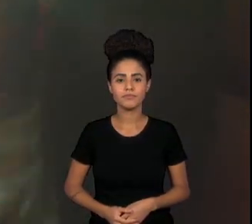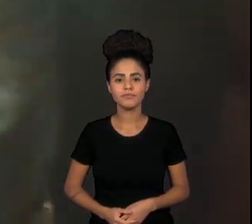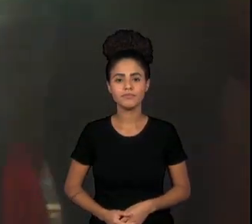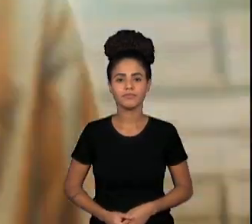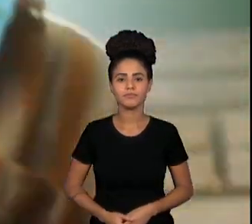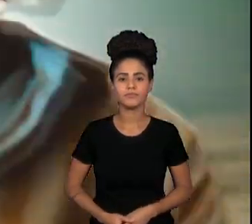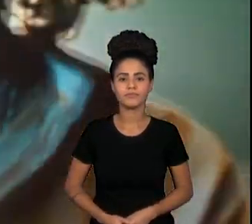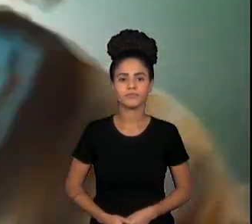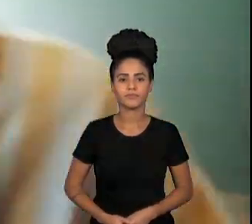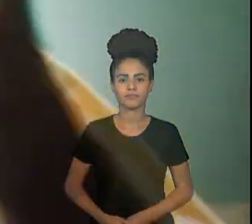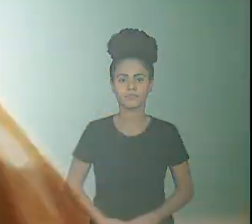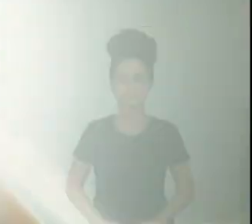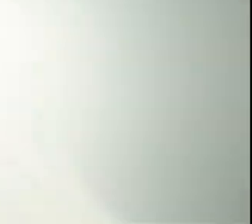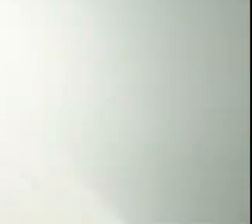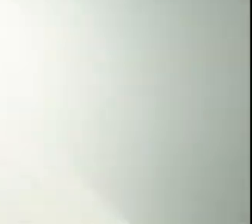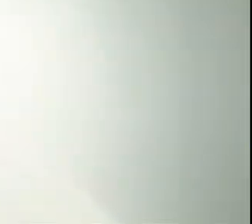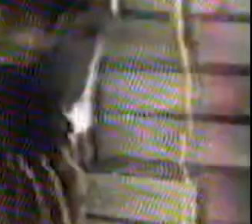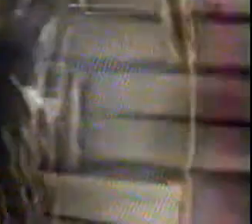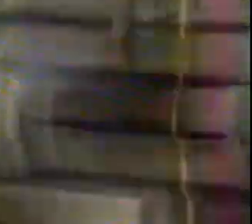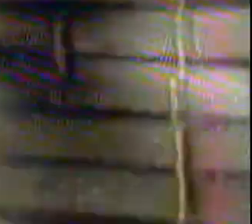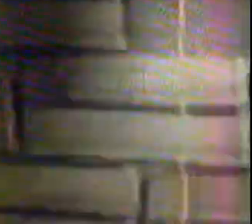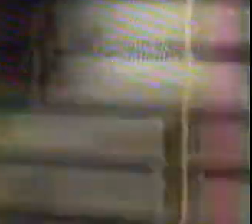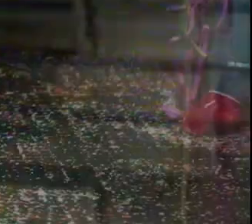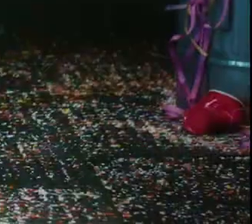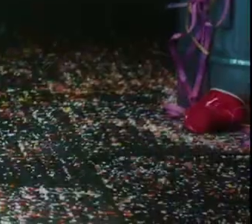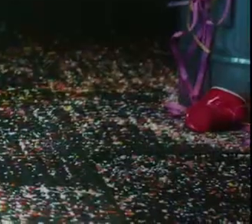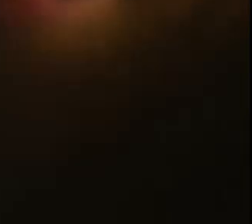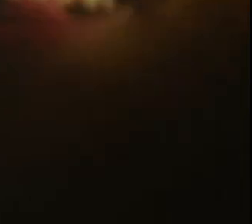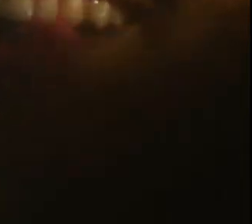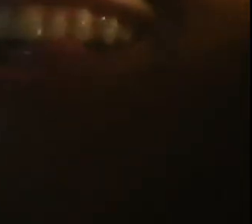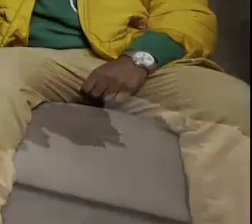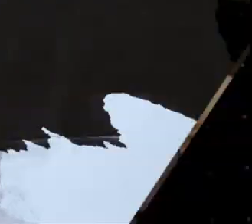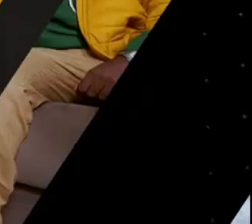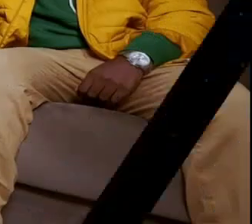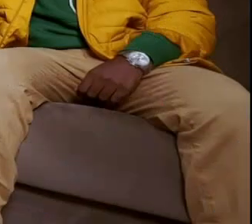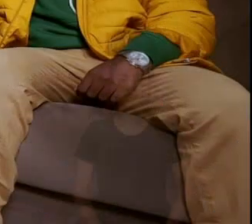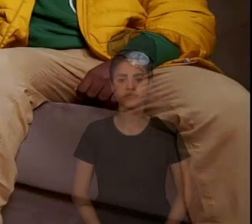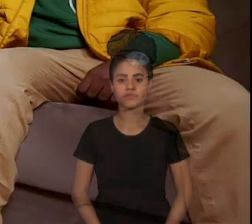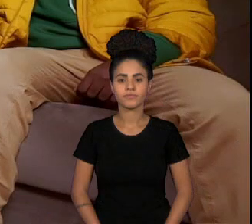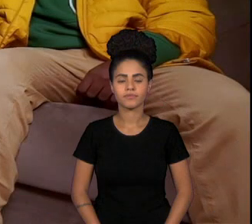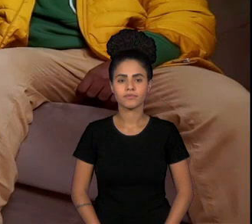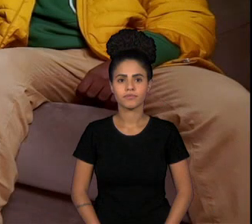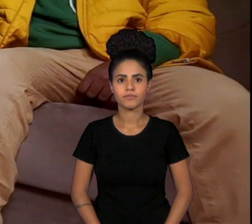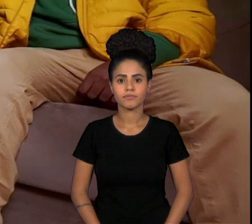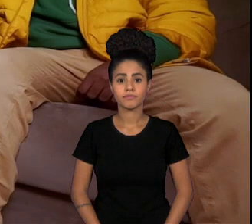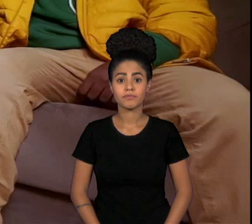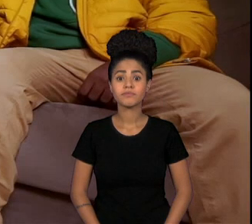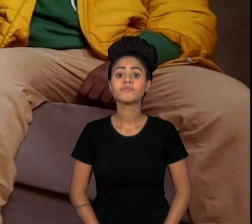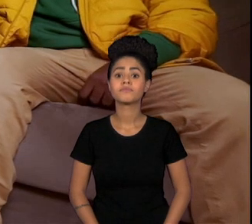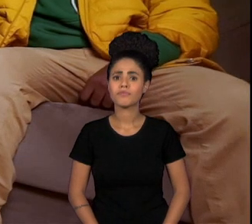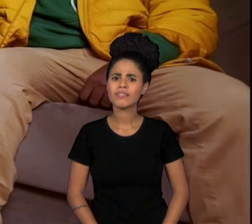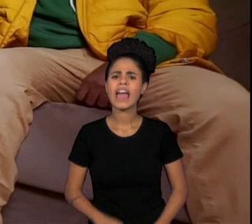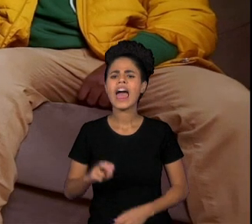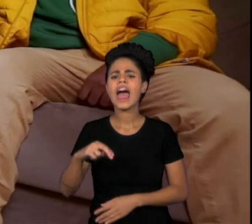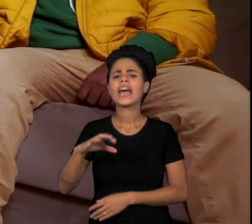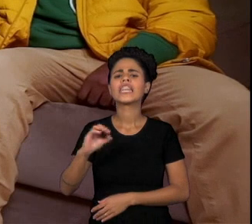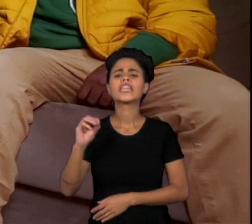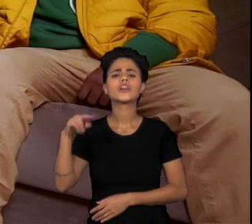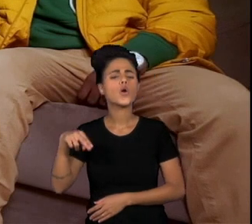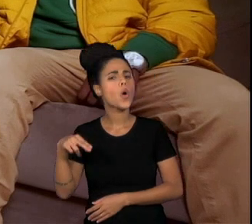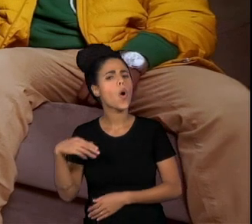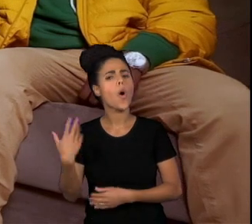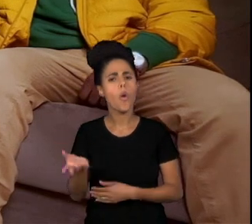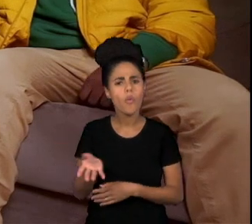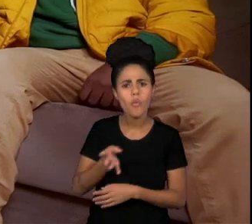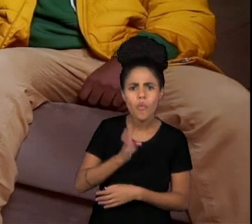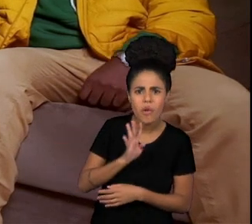Quebrada, nós mesmo, dói menos, aceita a nossa obra sendo feita. Ok, Rincon Sapiência, mais conhecido